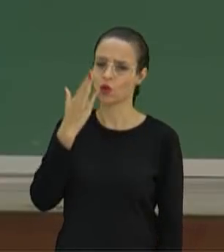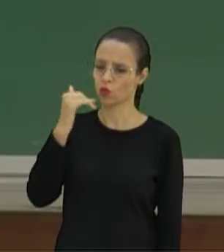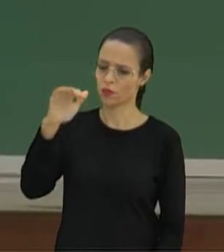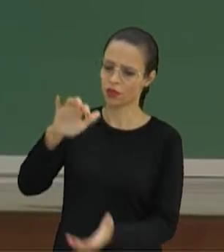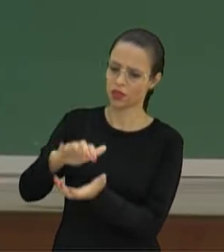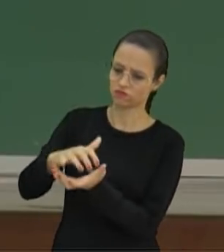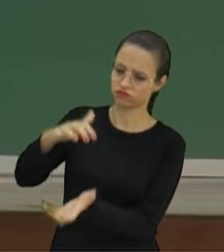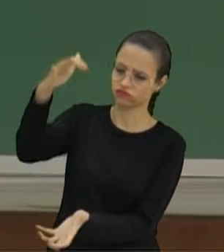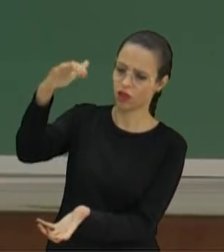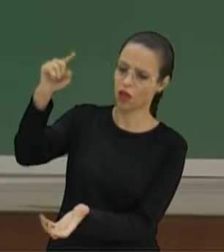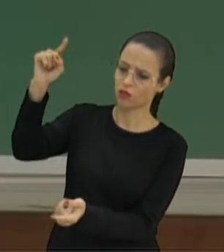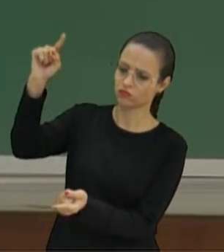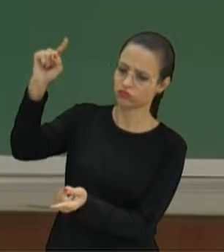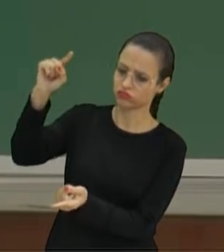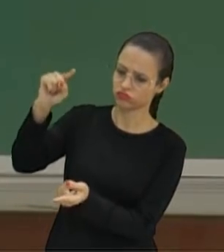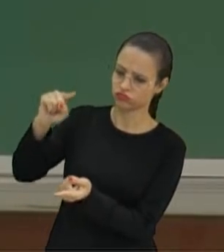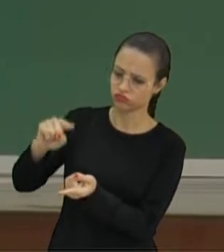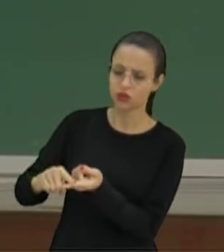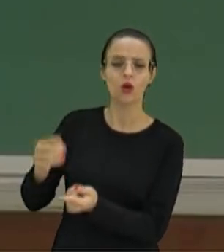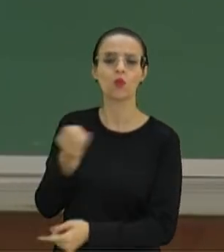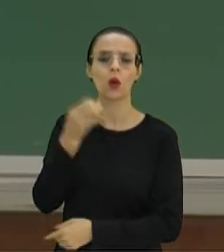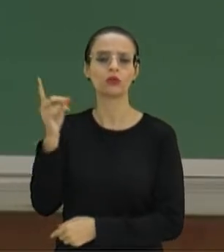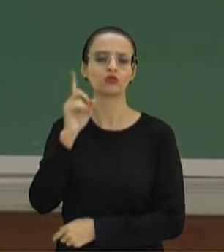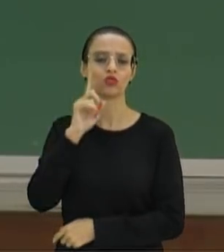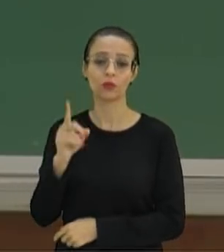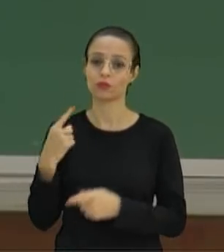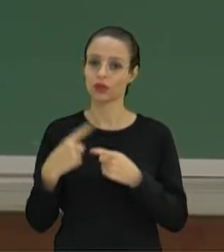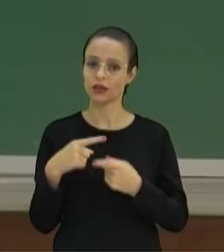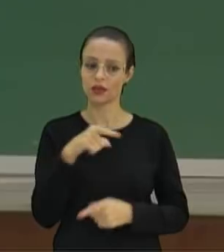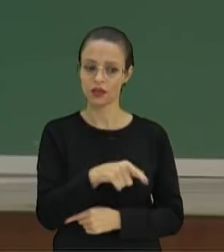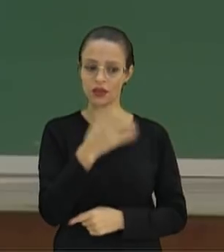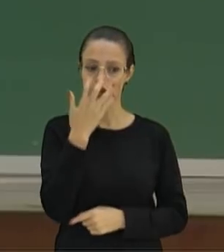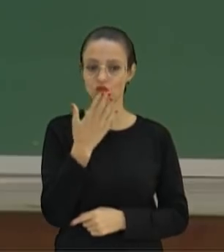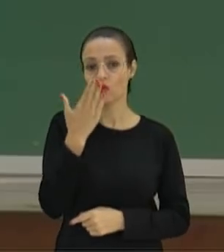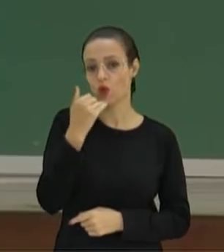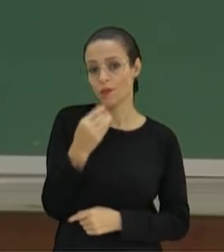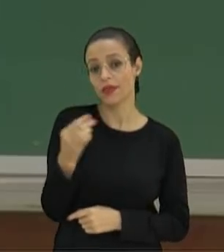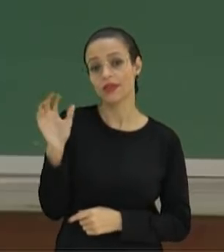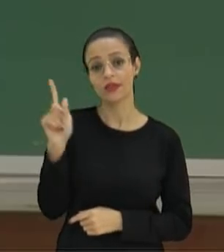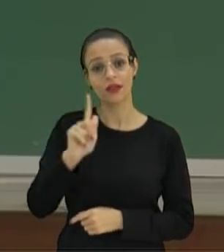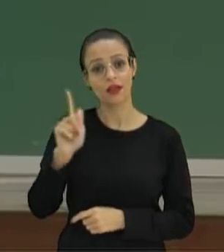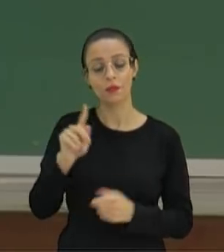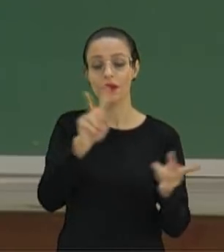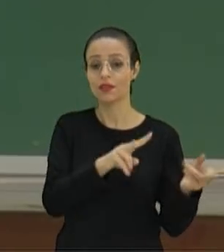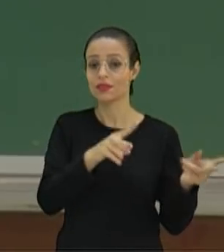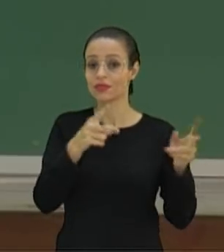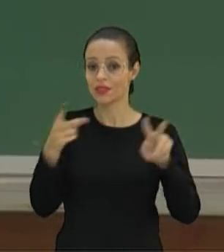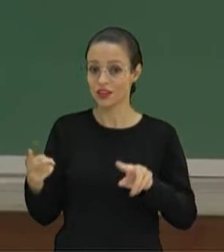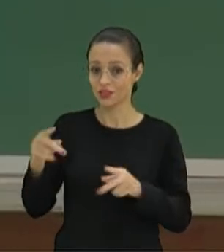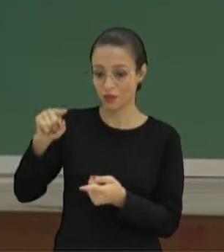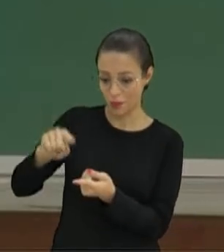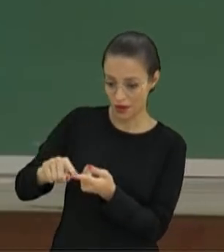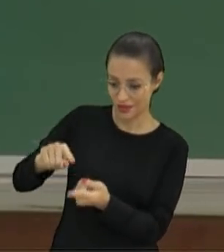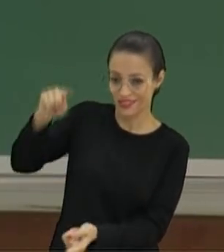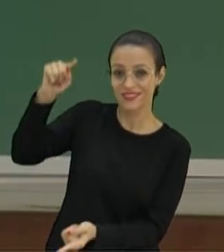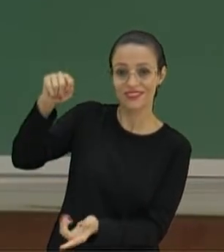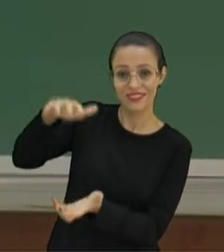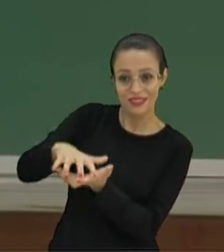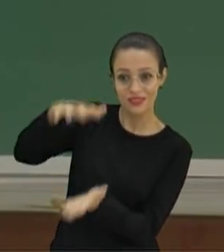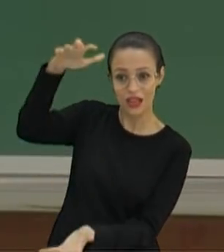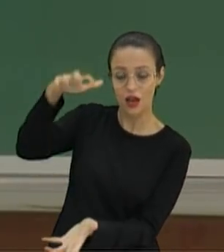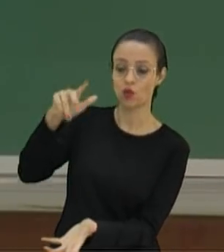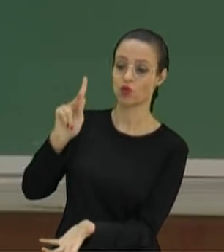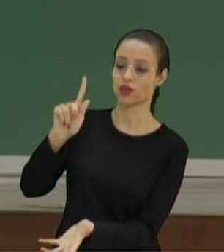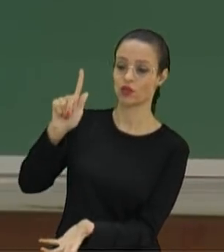ração, sabendo que o cachorrinho come em gramas por dia. Então, eu tenho que transformar o saco de 15 quilos, transformar